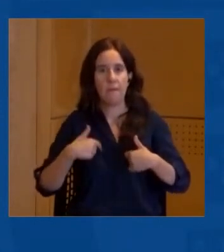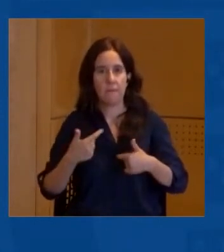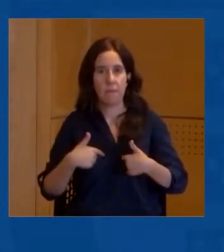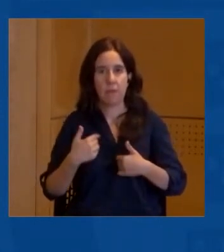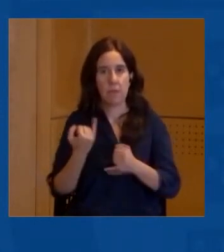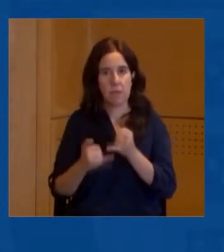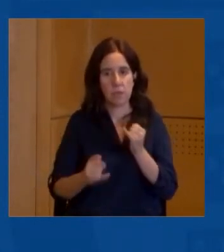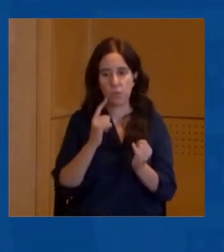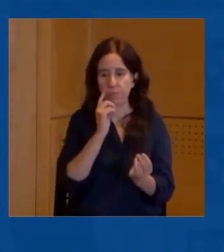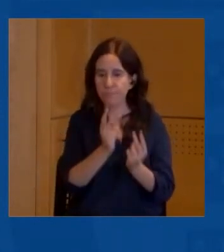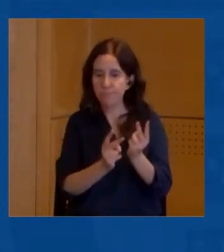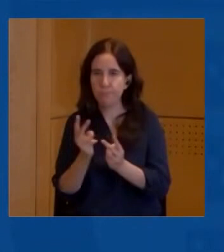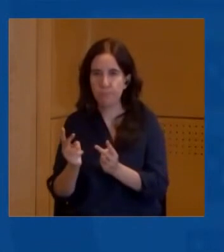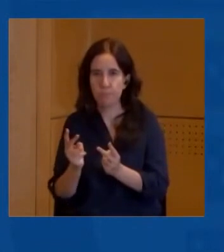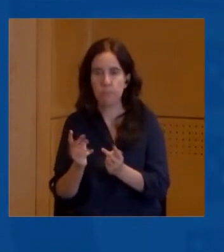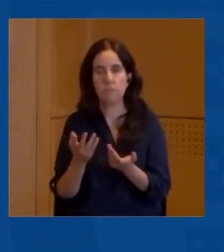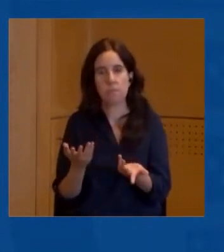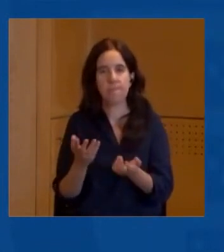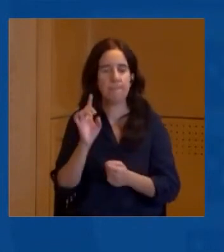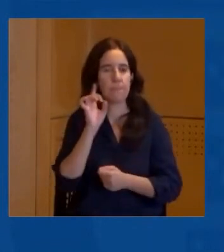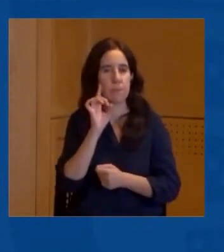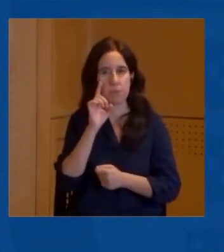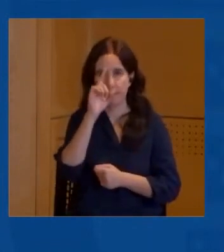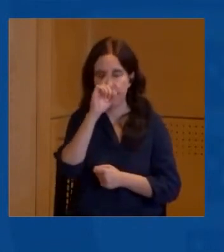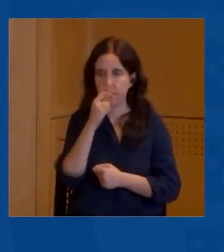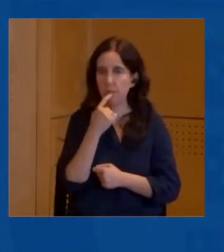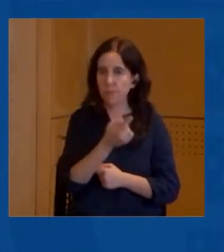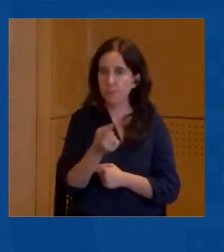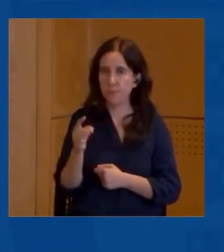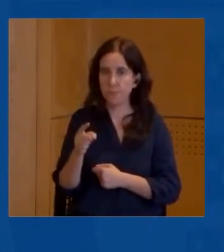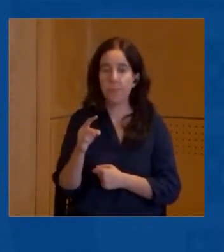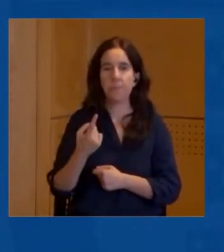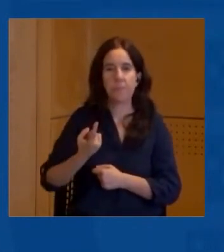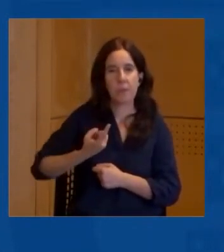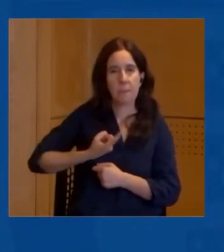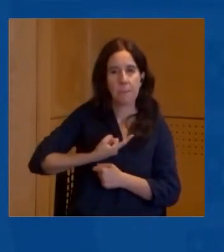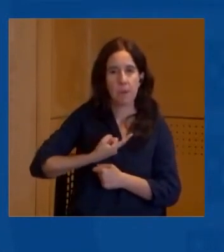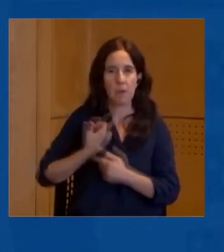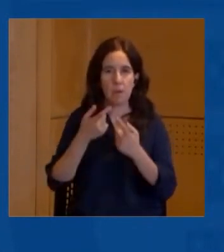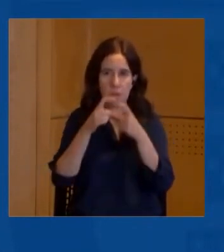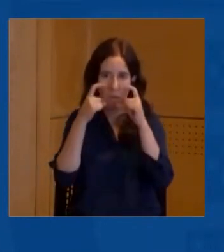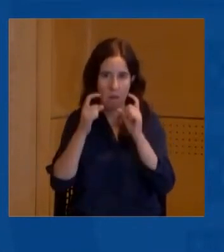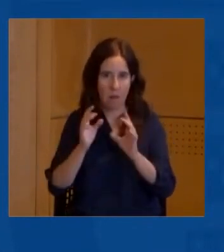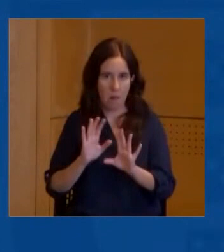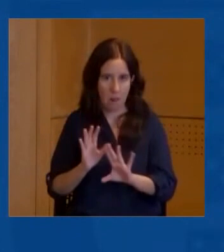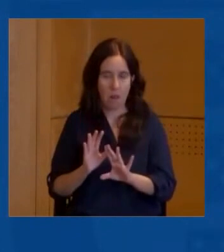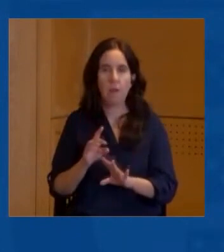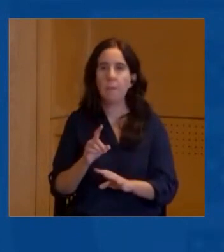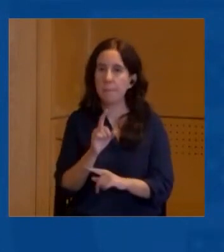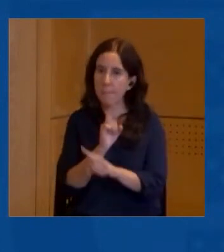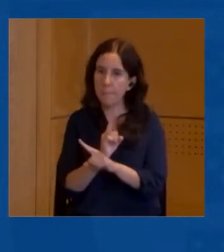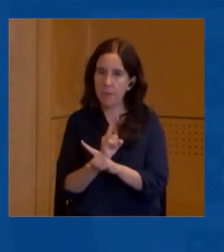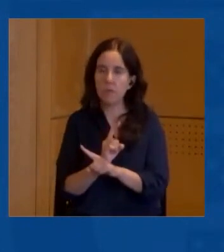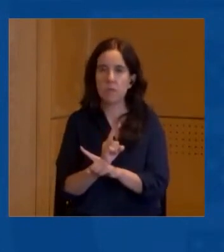do risco e é importante recordar que esta dispensa da obrigatoriedade de utilização não